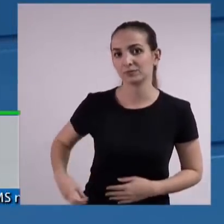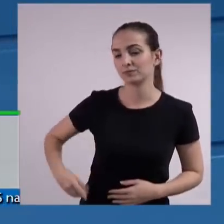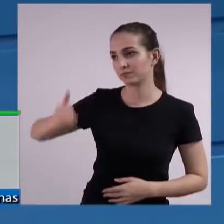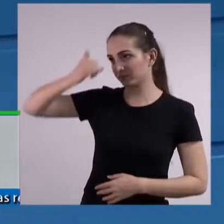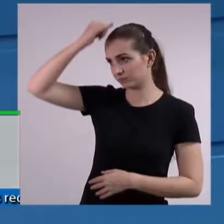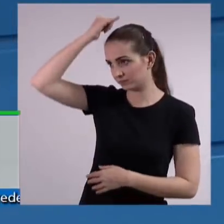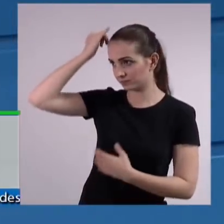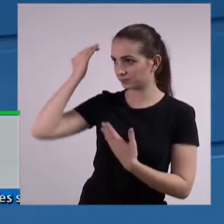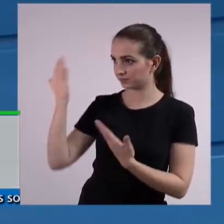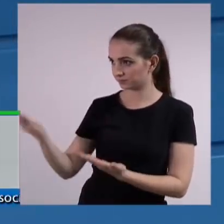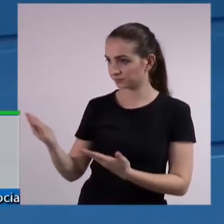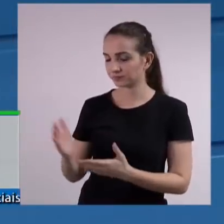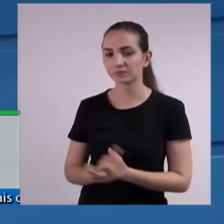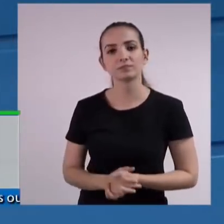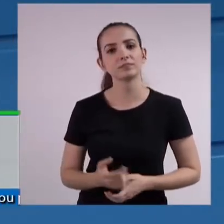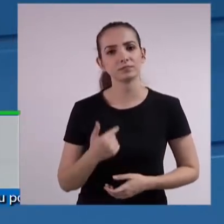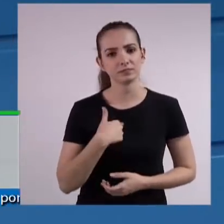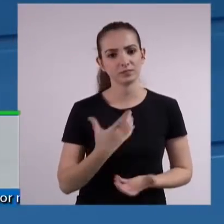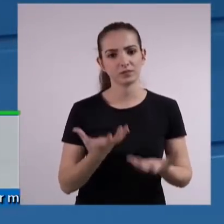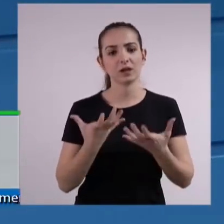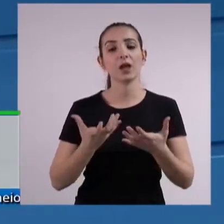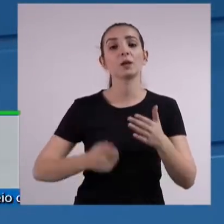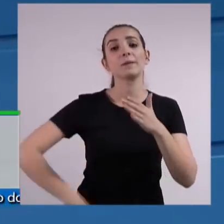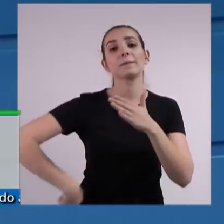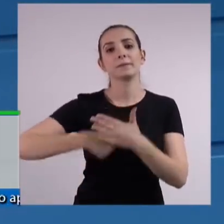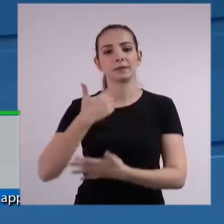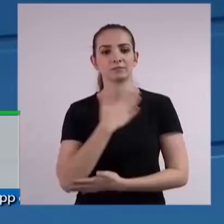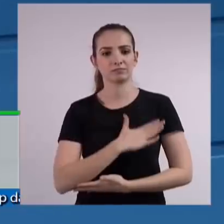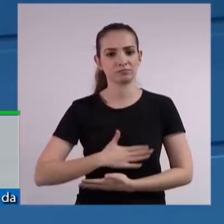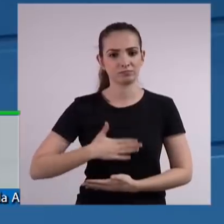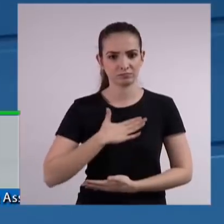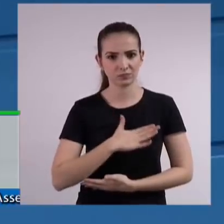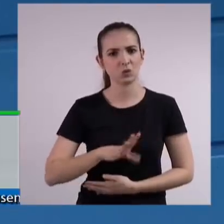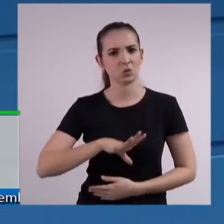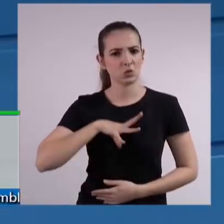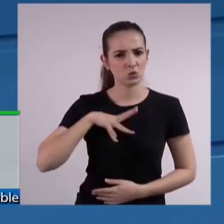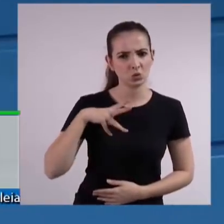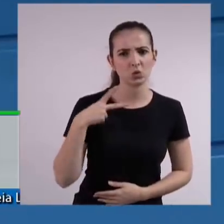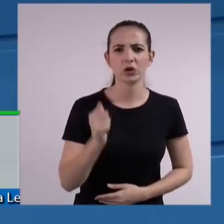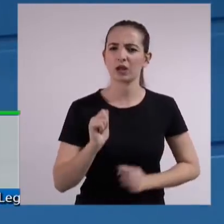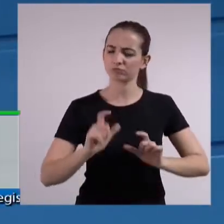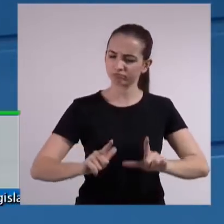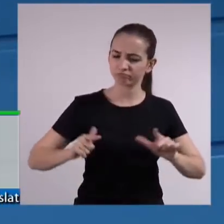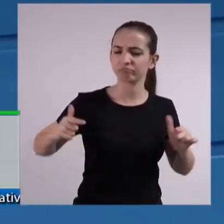Mock, quero primeiro cumprimentá-lo pela coragem, pelo